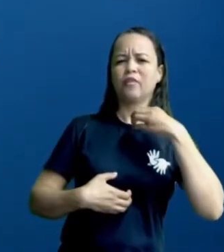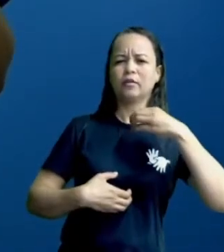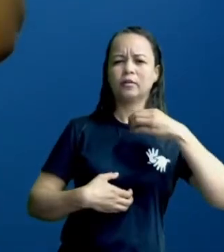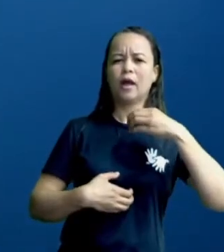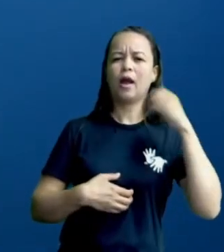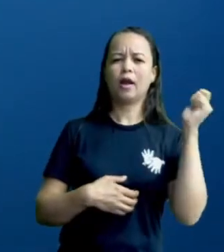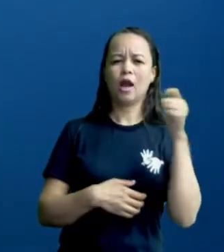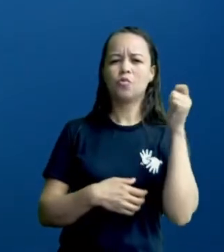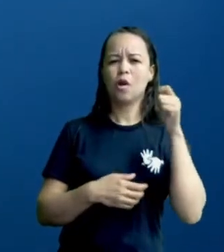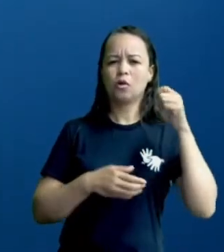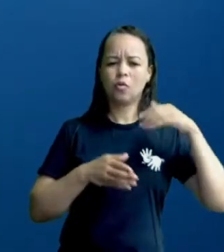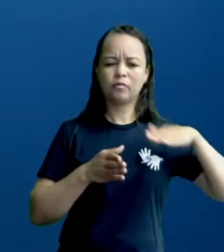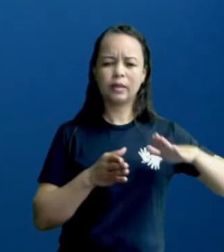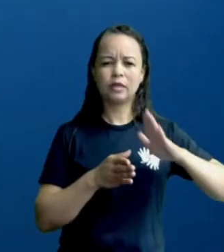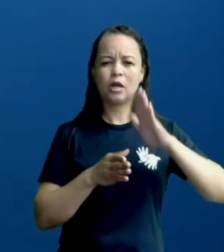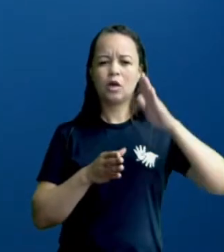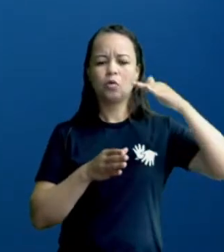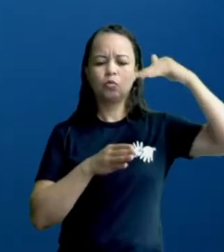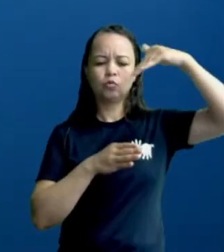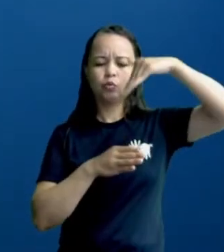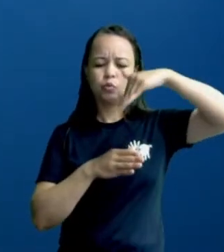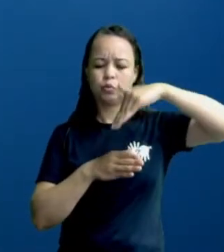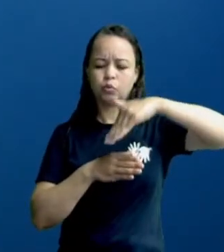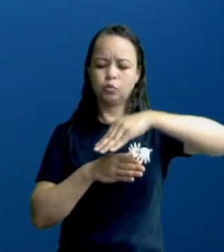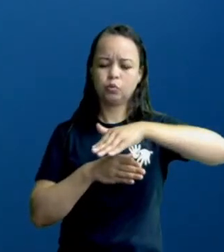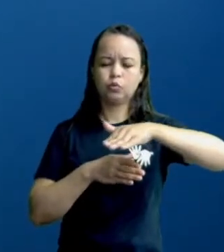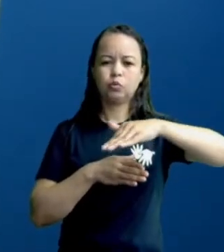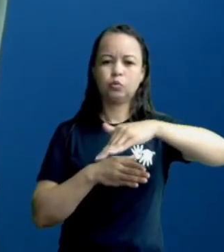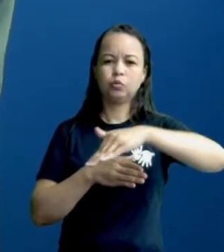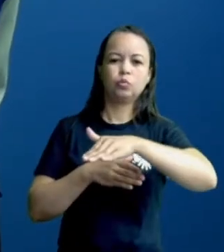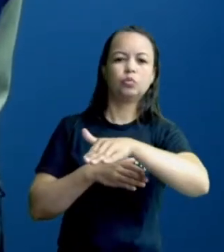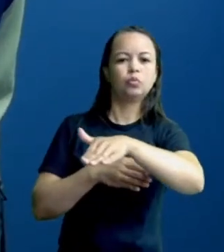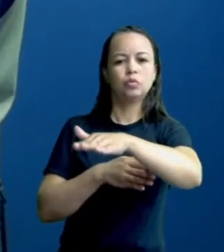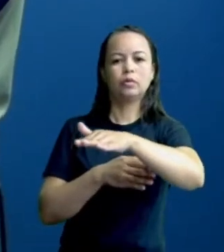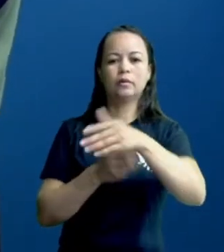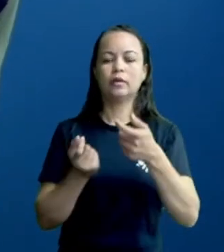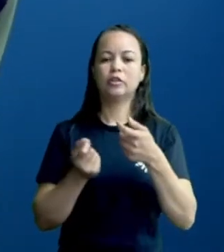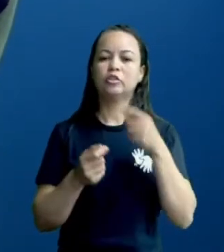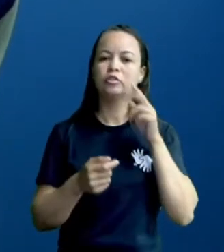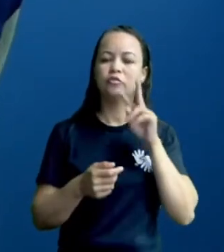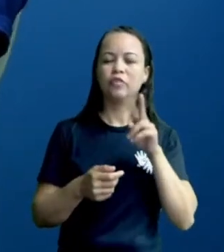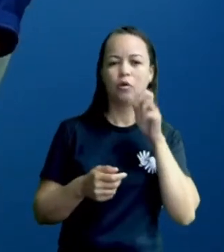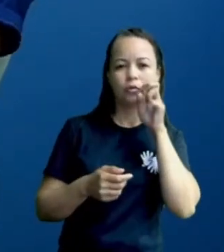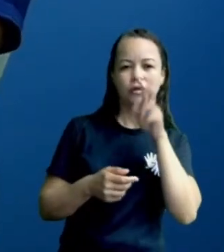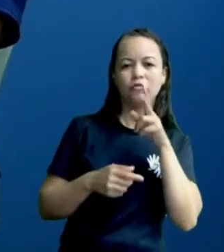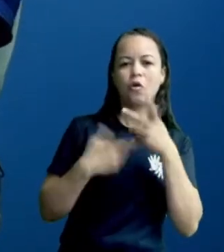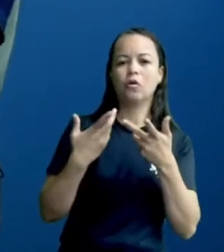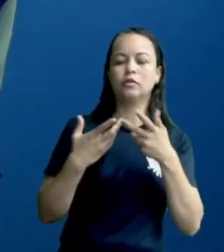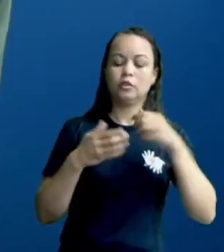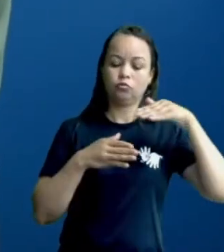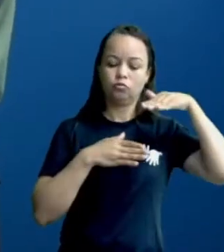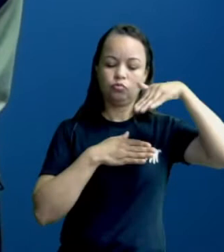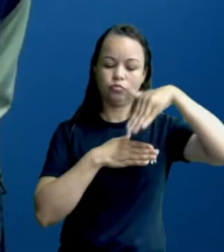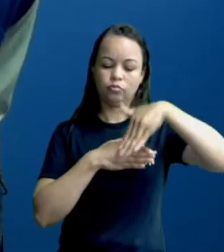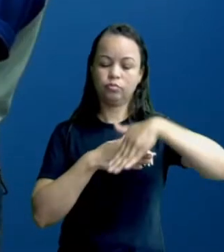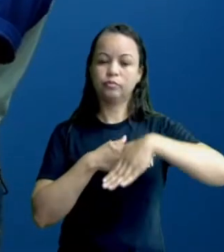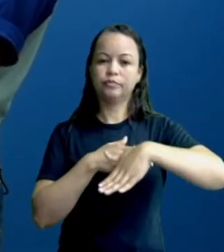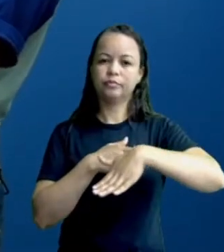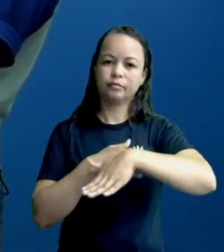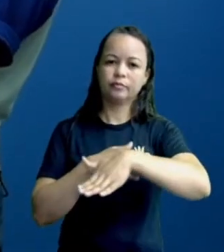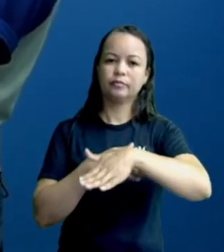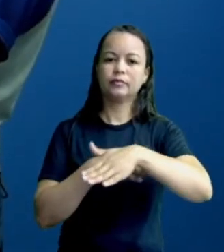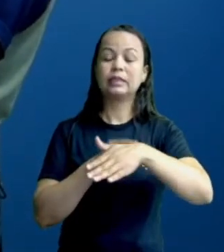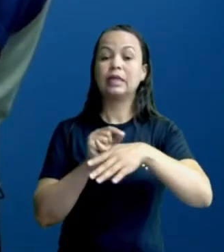Russas? Pronto. Então, a oeste de nossa cidade, a gente vê uns contrafortes já da Serra da Russas, tá certo? Ou seja,